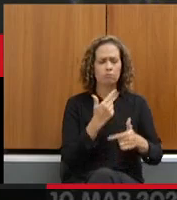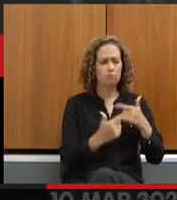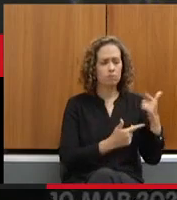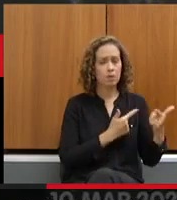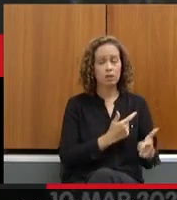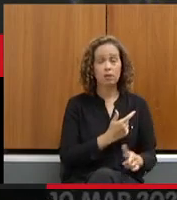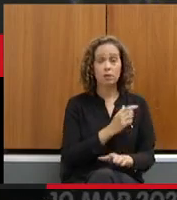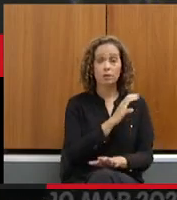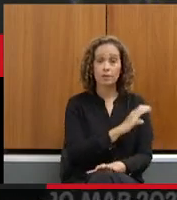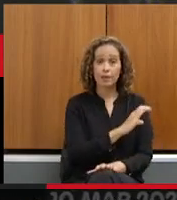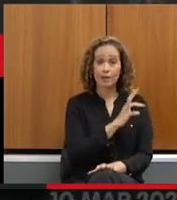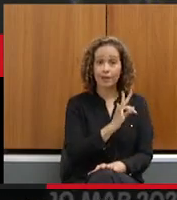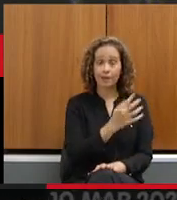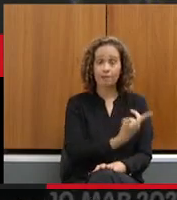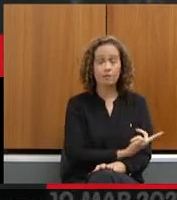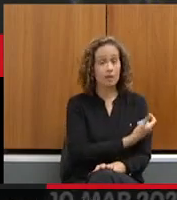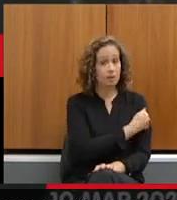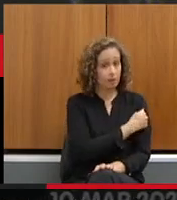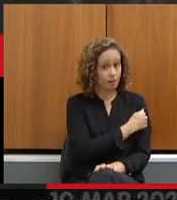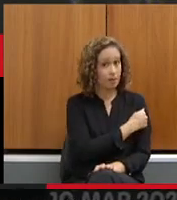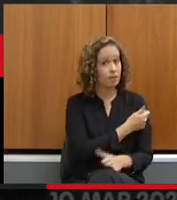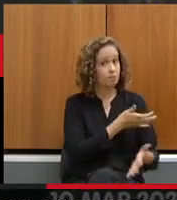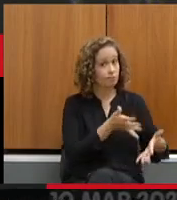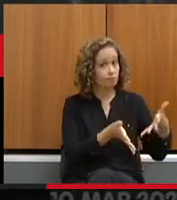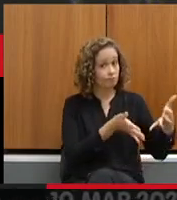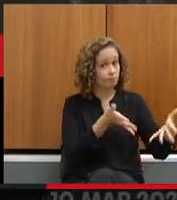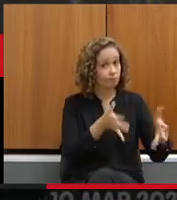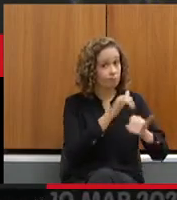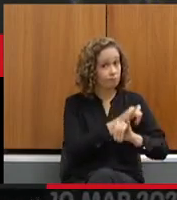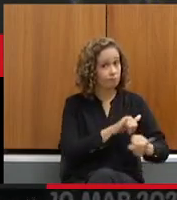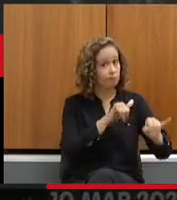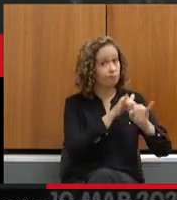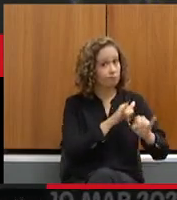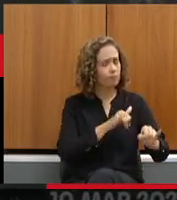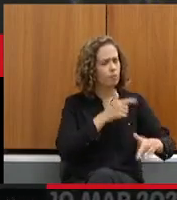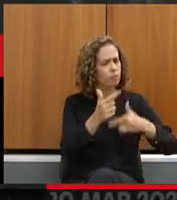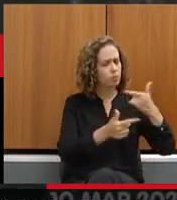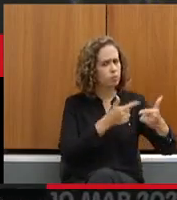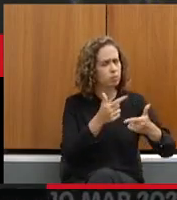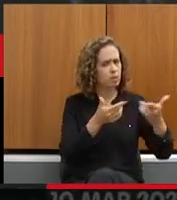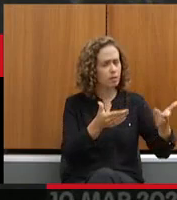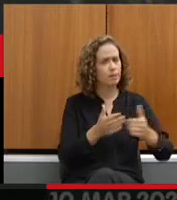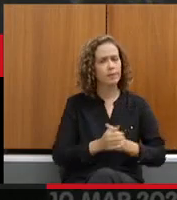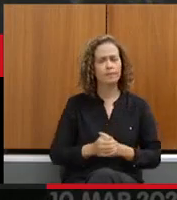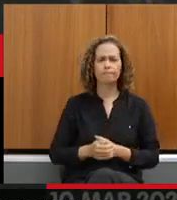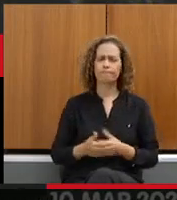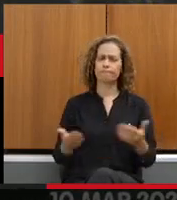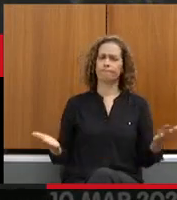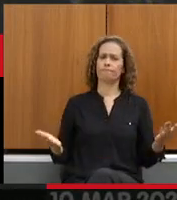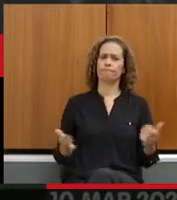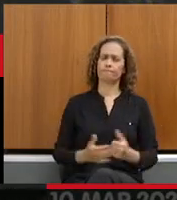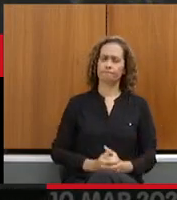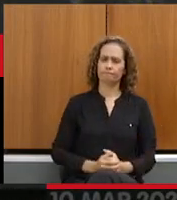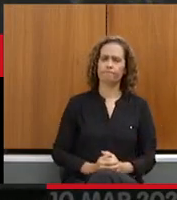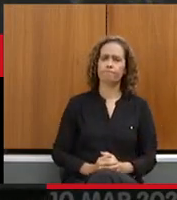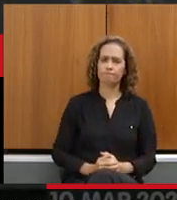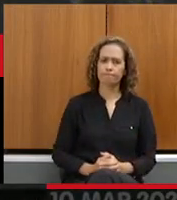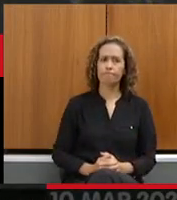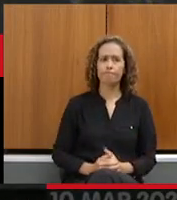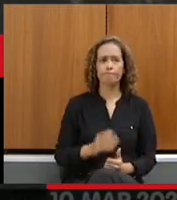CT vacinas que estão também nesta Linha de Frente hora se